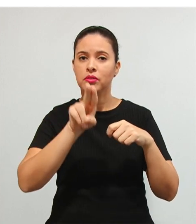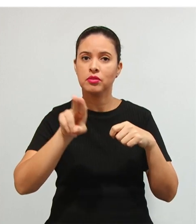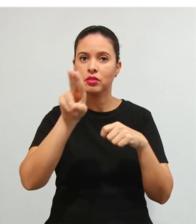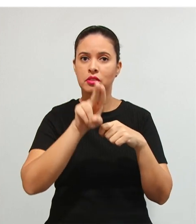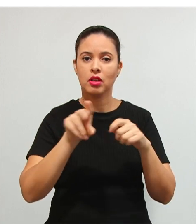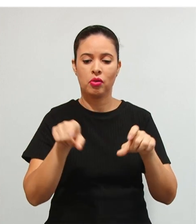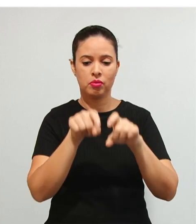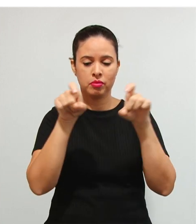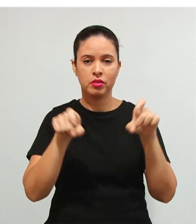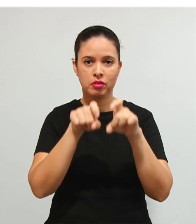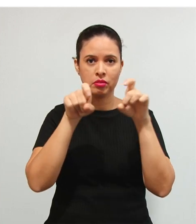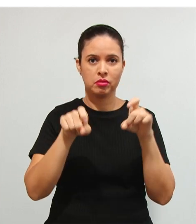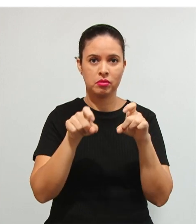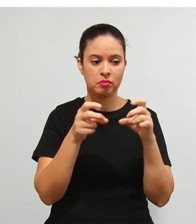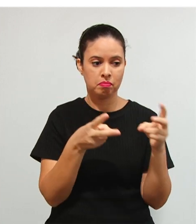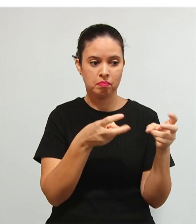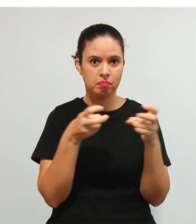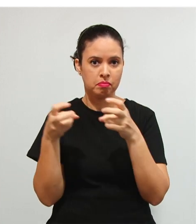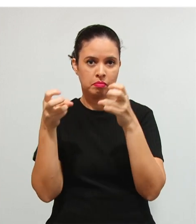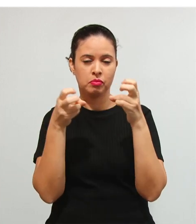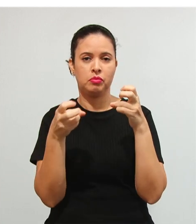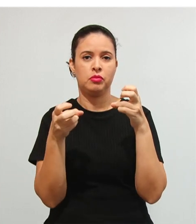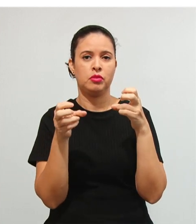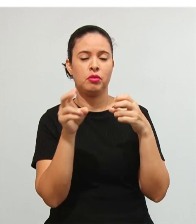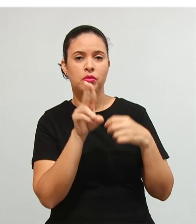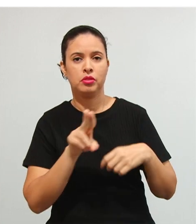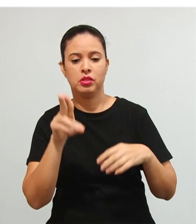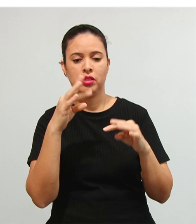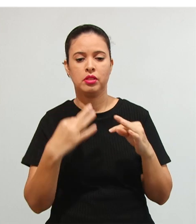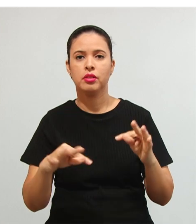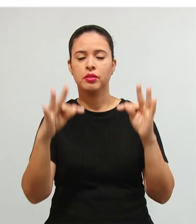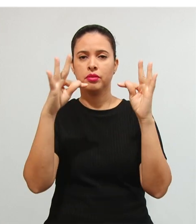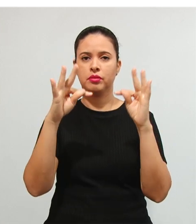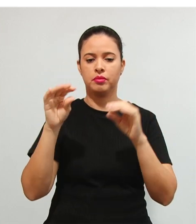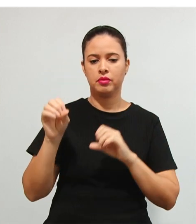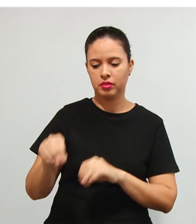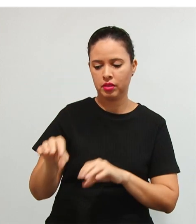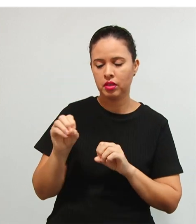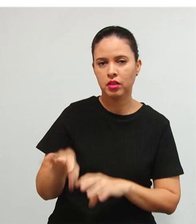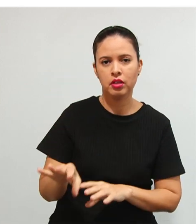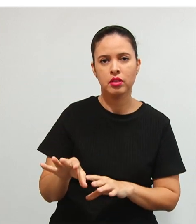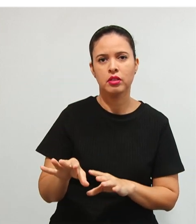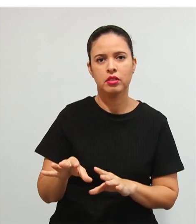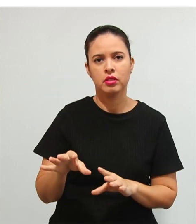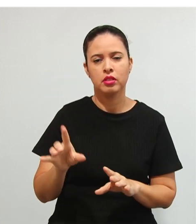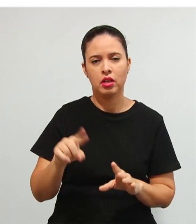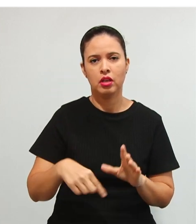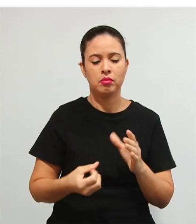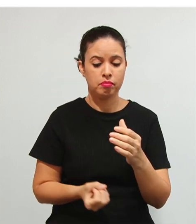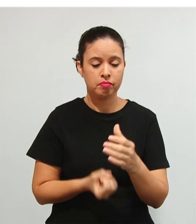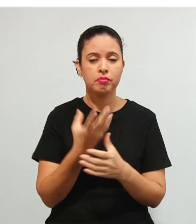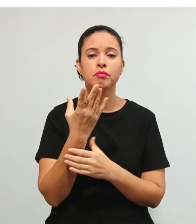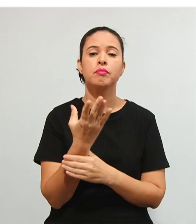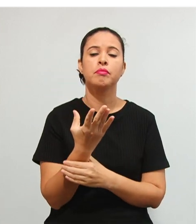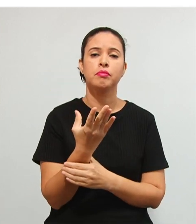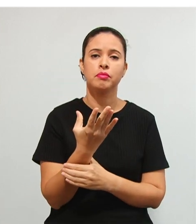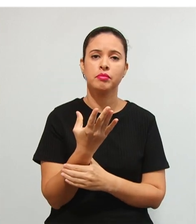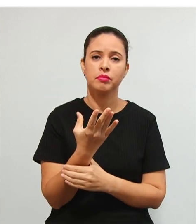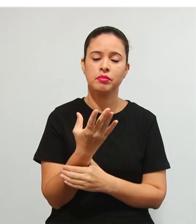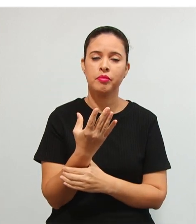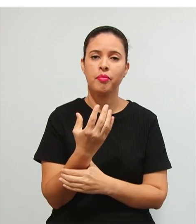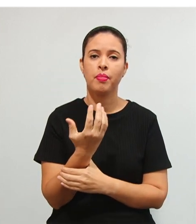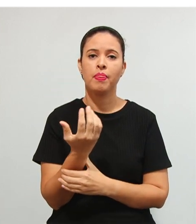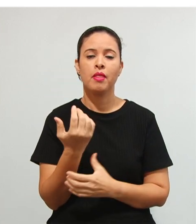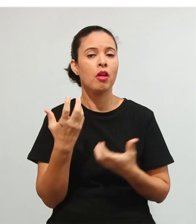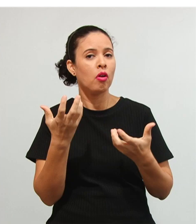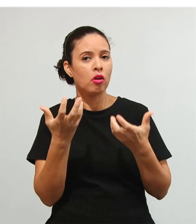computacional? Posso utilizar essas tecnologias para ensinar, para produzir. Então, se eu quero que